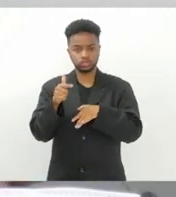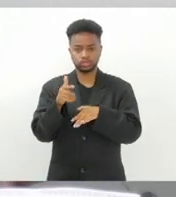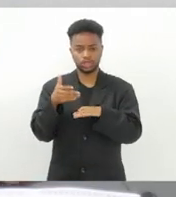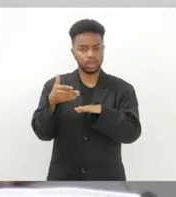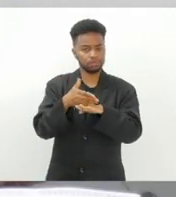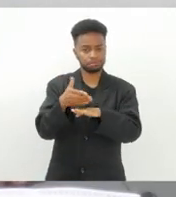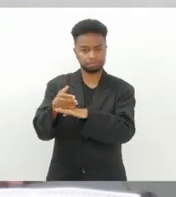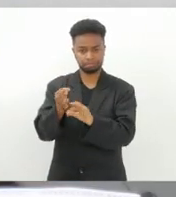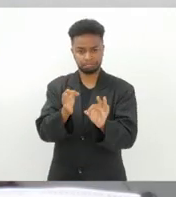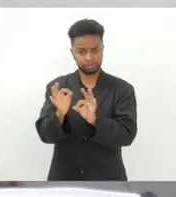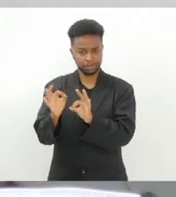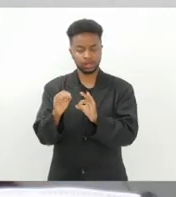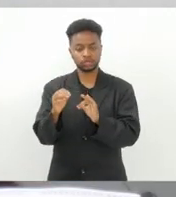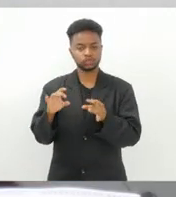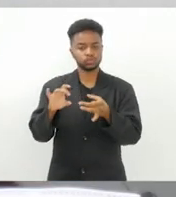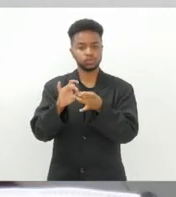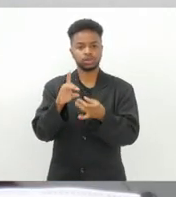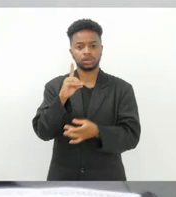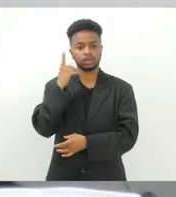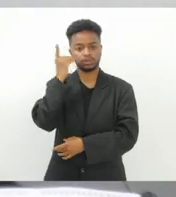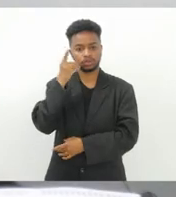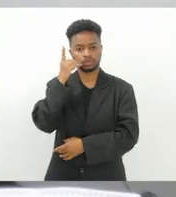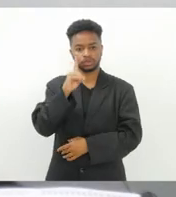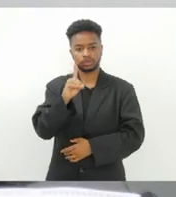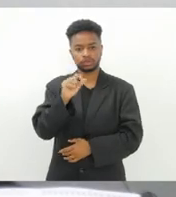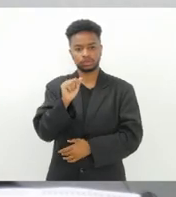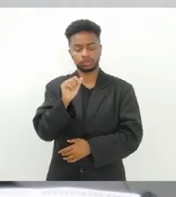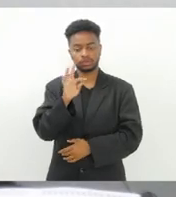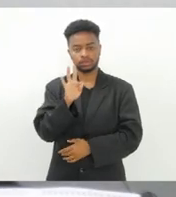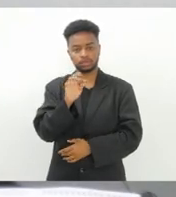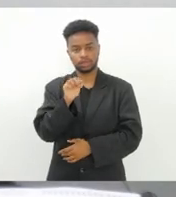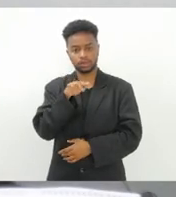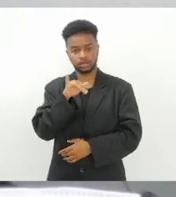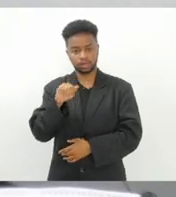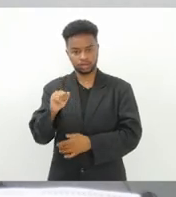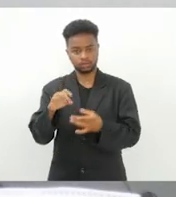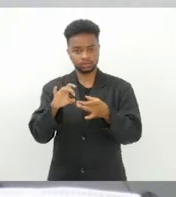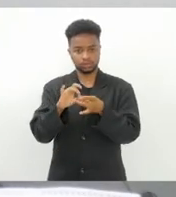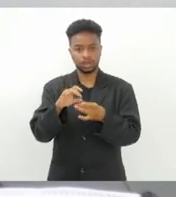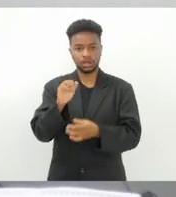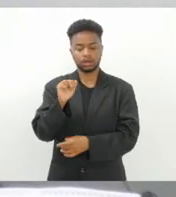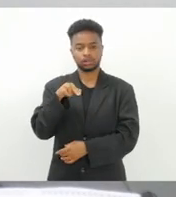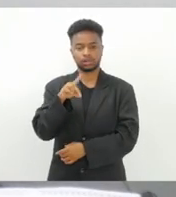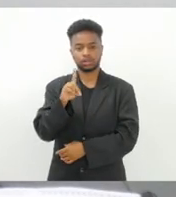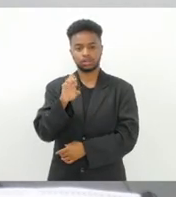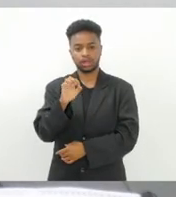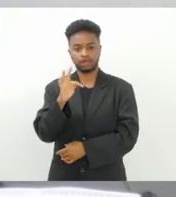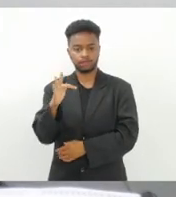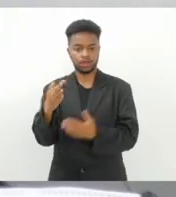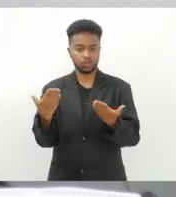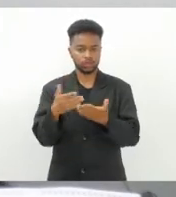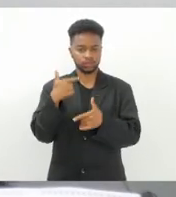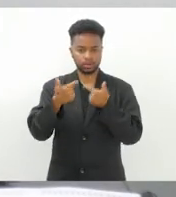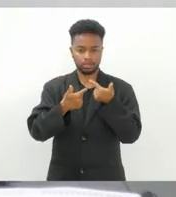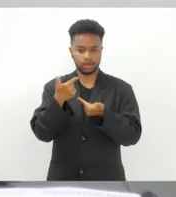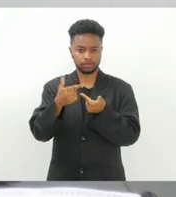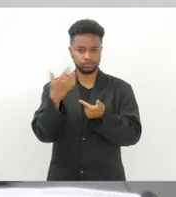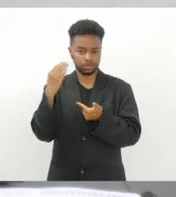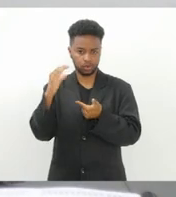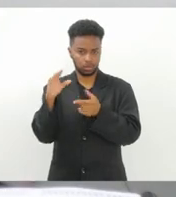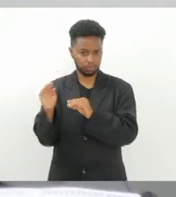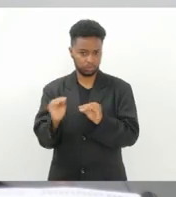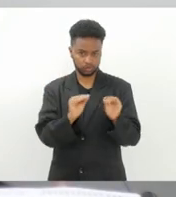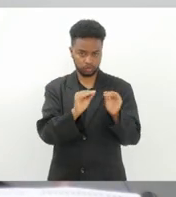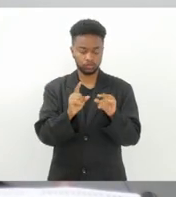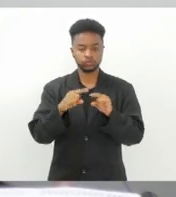deputada Tânia, da Andef, que atualmente não é deputada, trabalha em Niterói, fizemos com